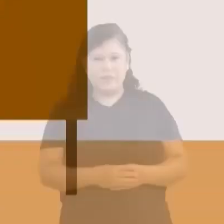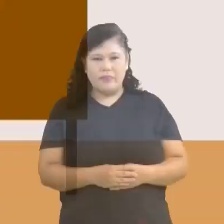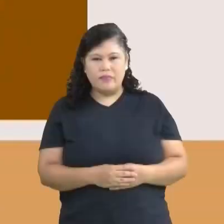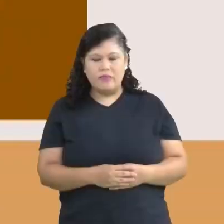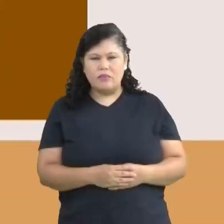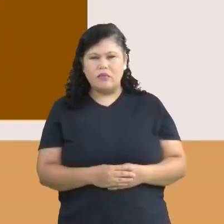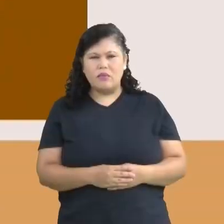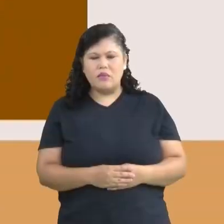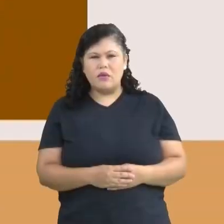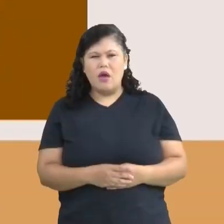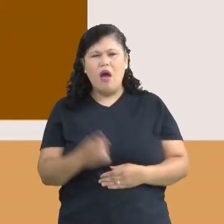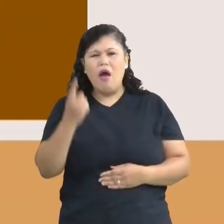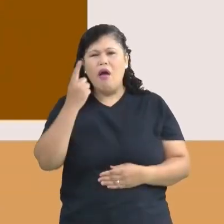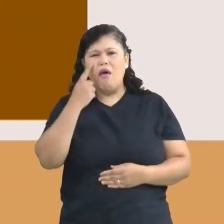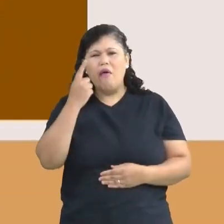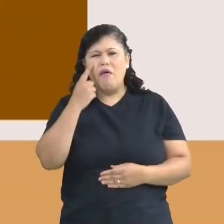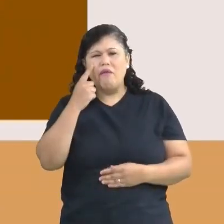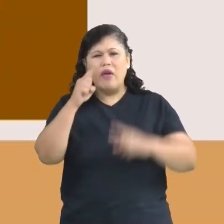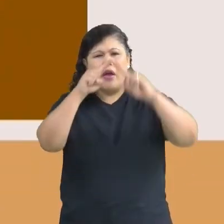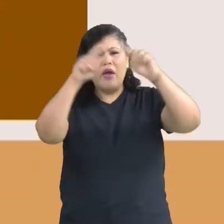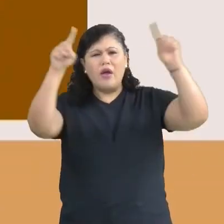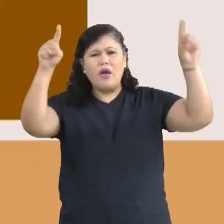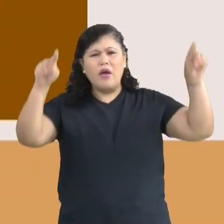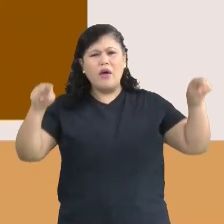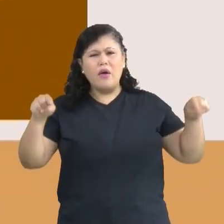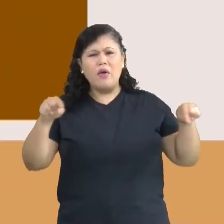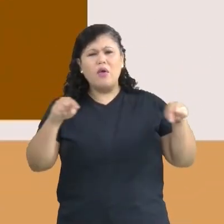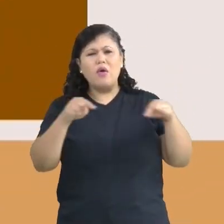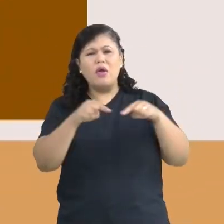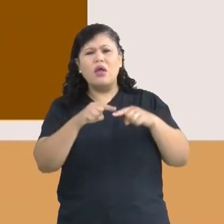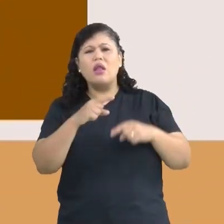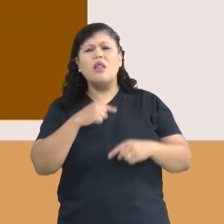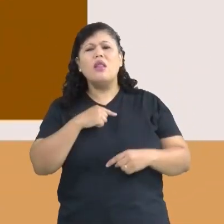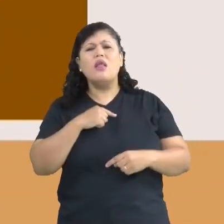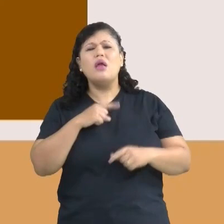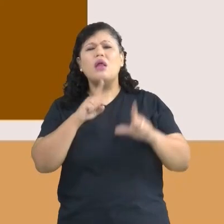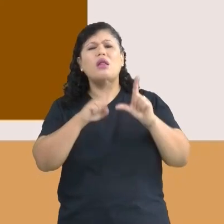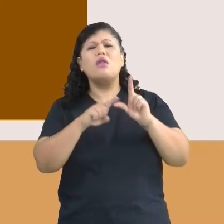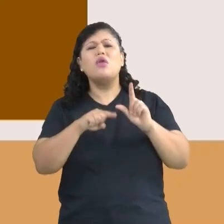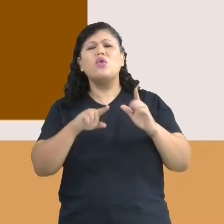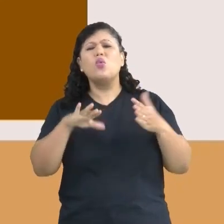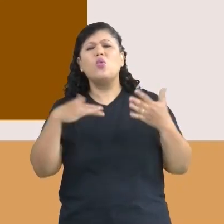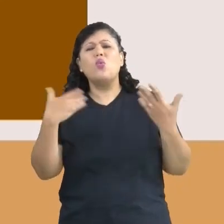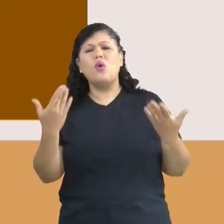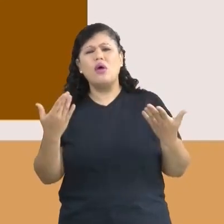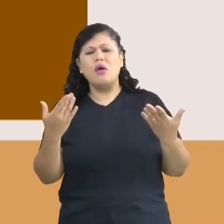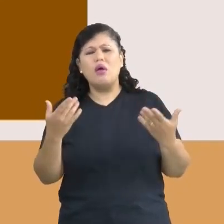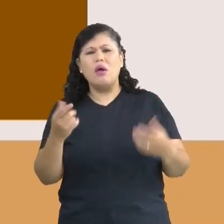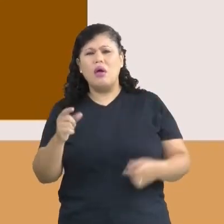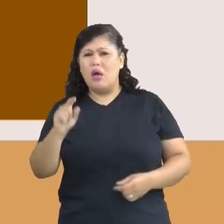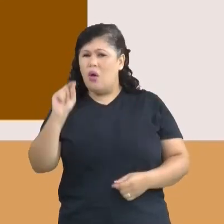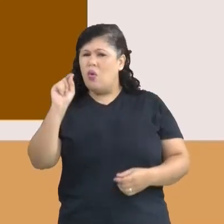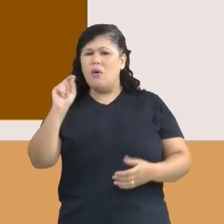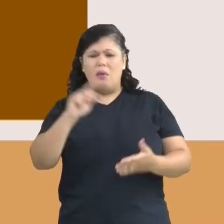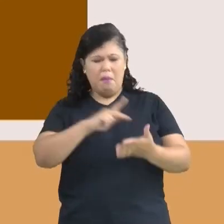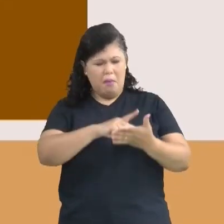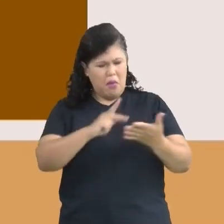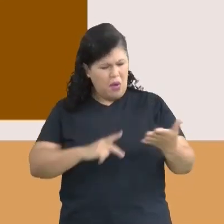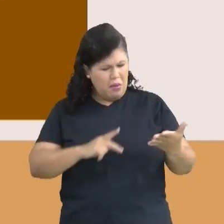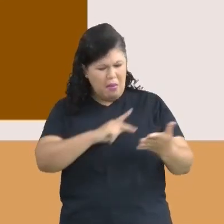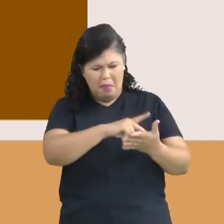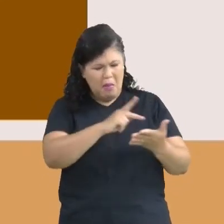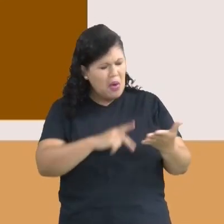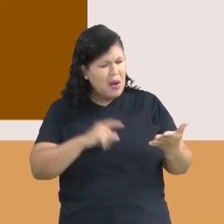O que está escrito aqui, crianças? Olha só, o que é um poema? Vocês já se perguntaram, já leram algum